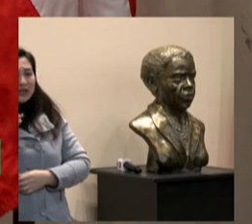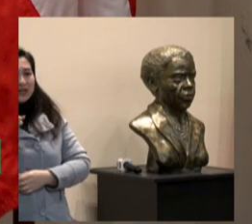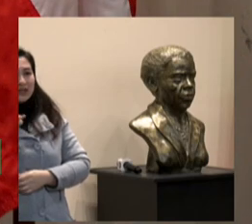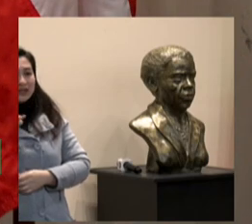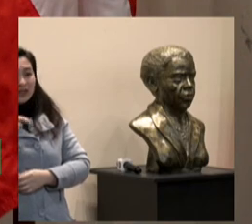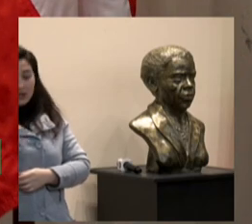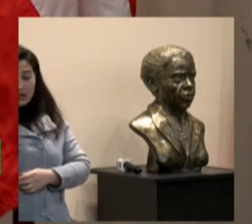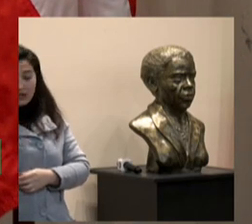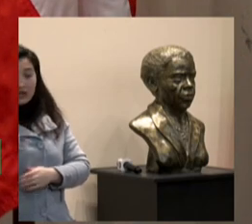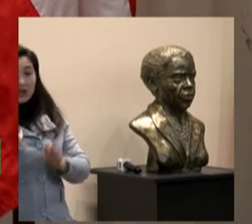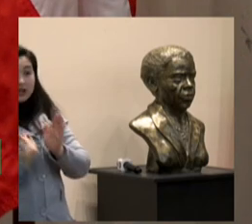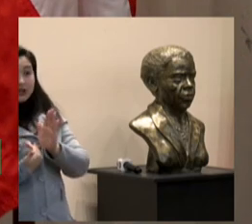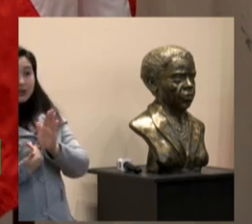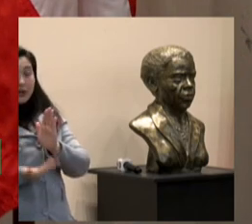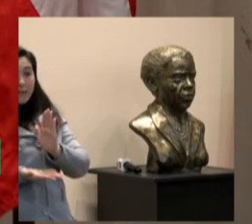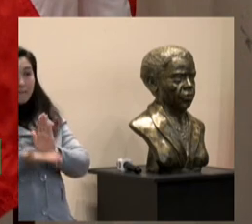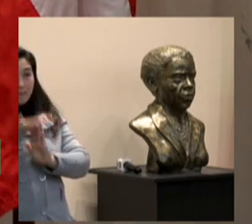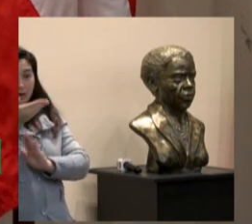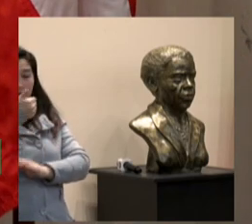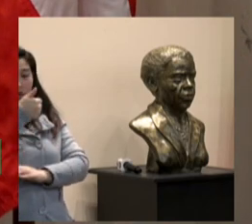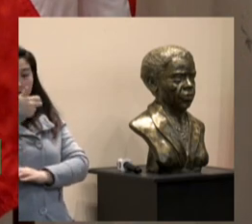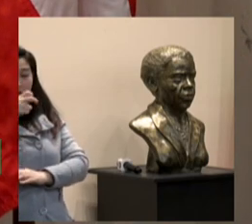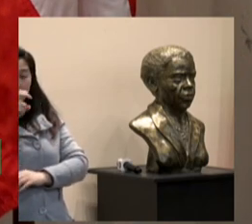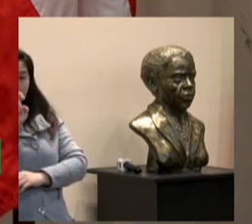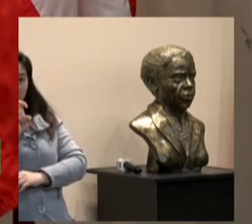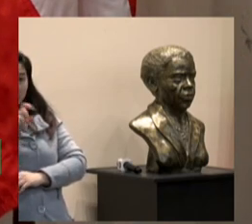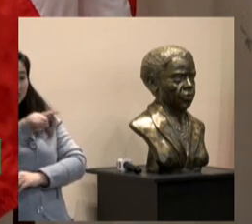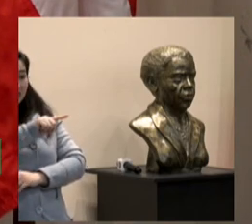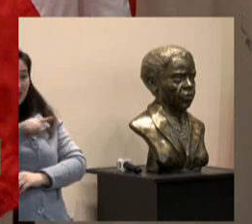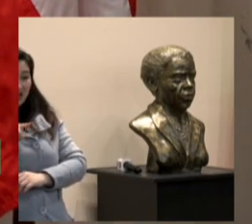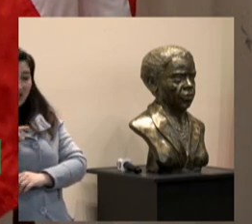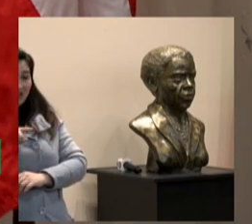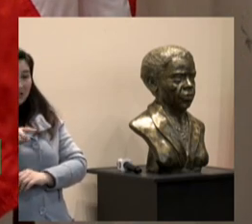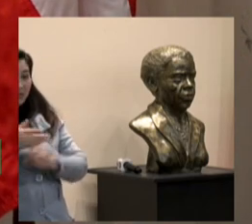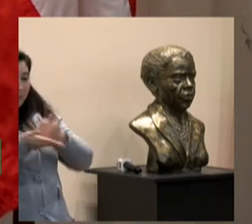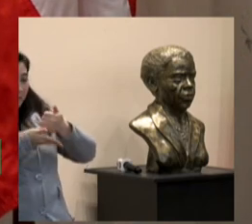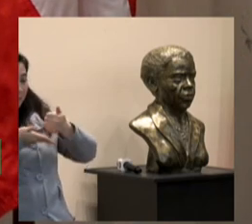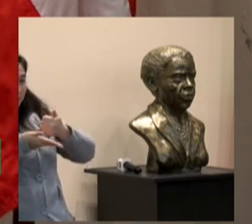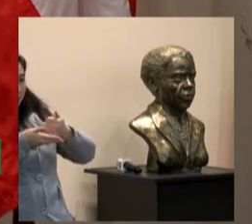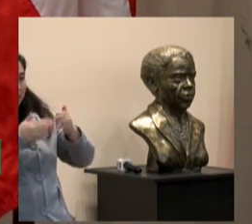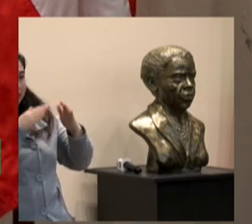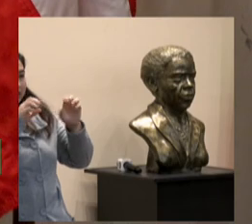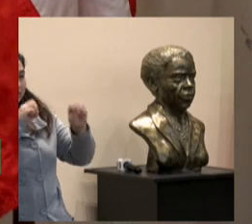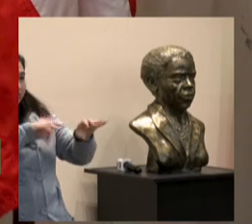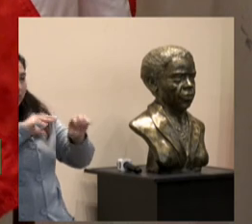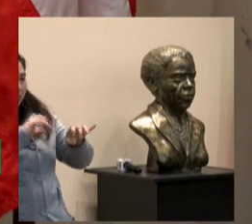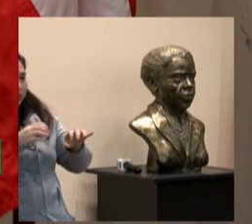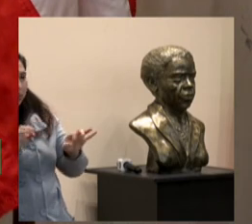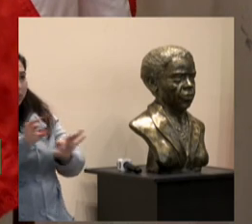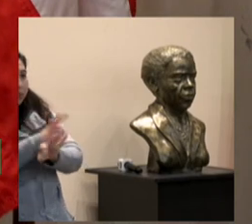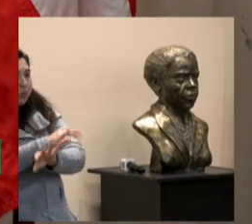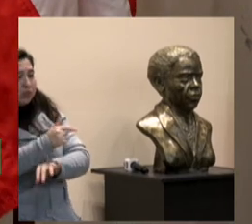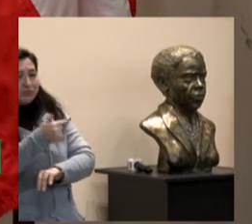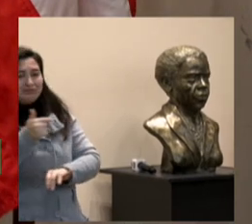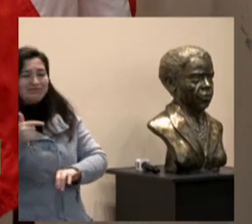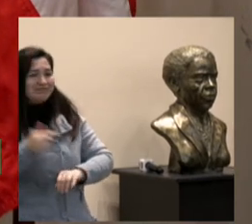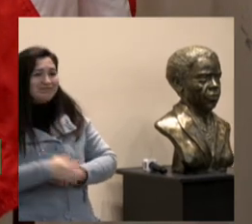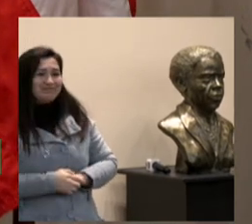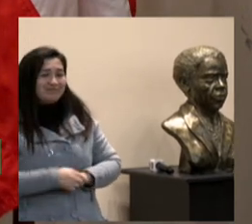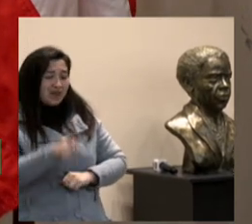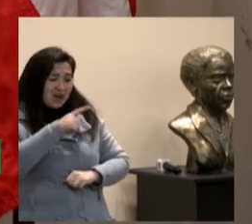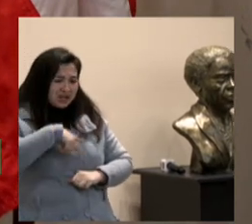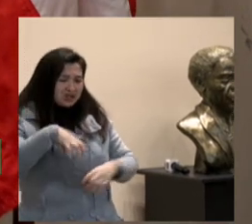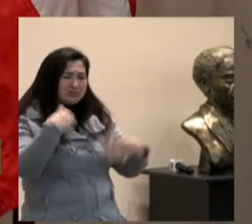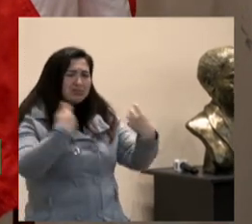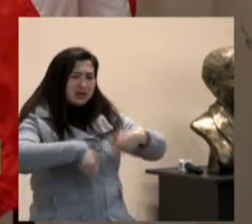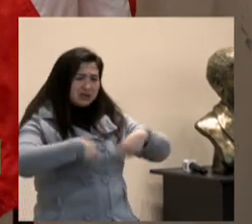anos sem concluir a educação básica. A gente deveria ter uma profunda